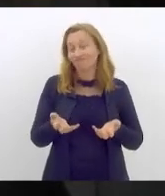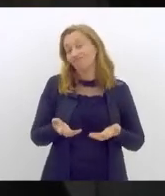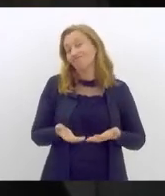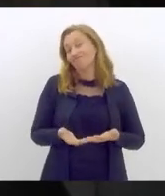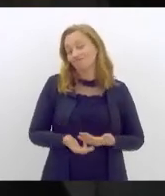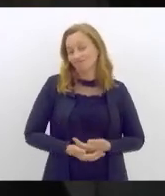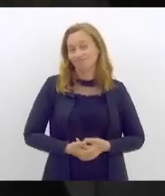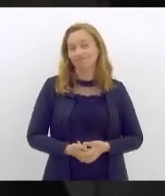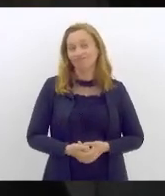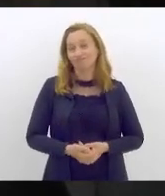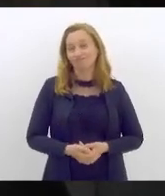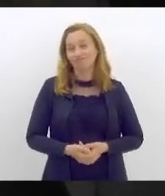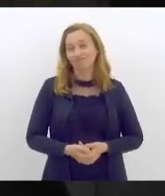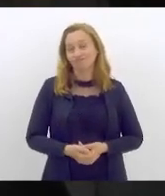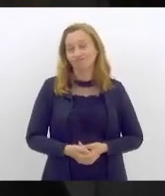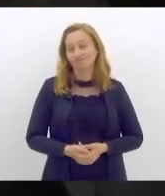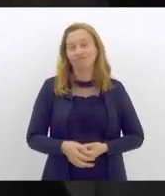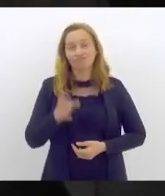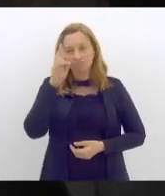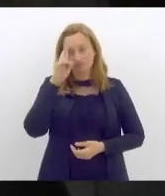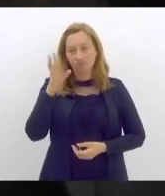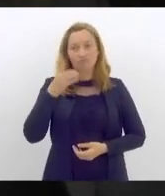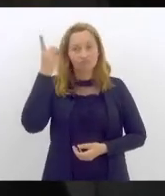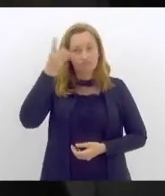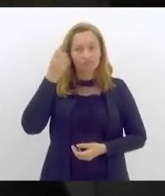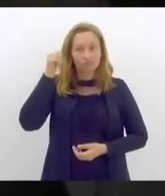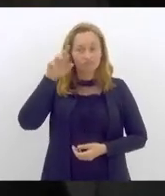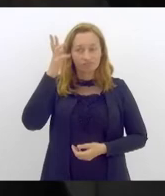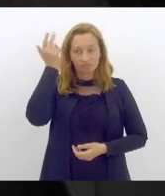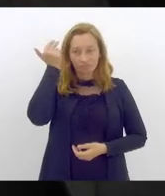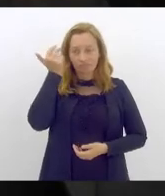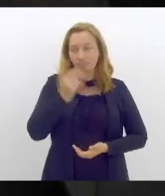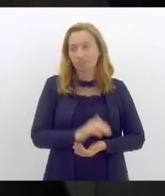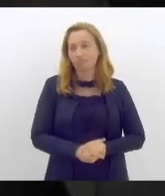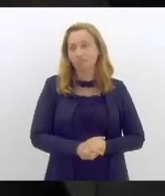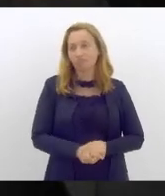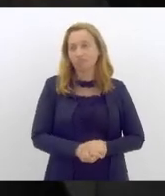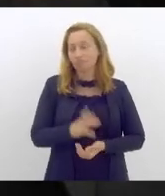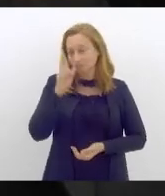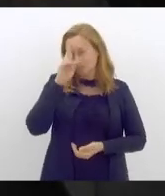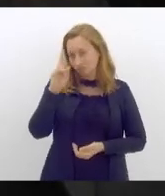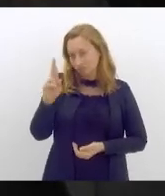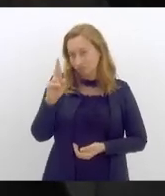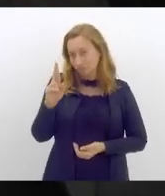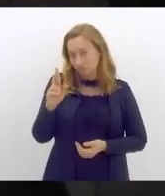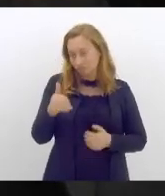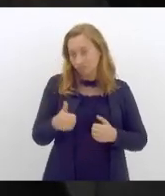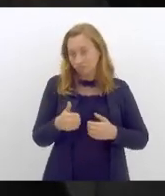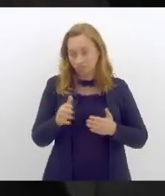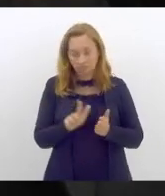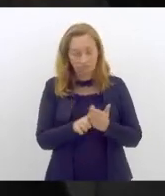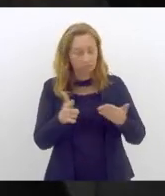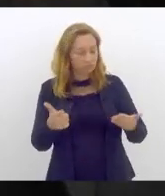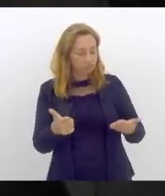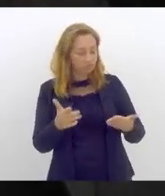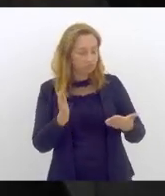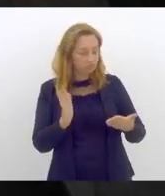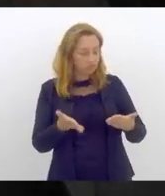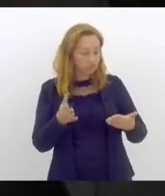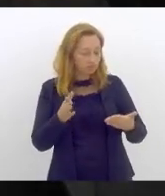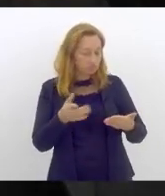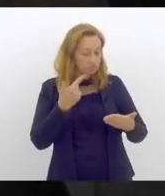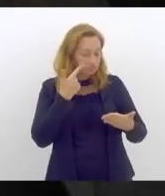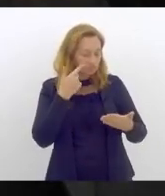entender seu Deputado coelho se o senhor abrir qualquer jornal do dia de hoje